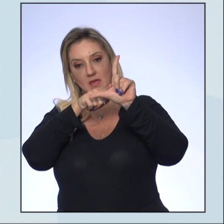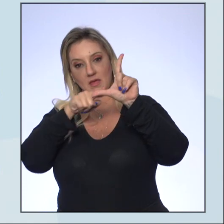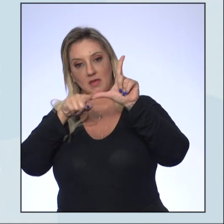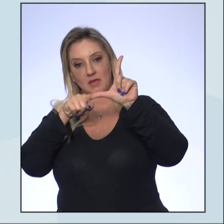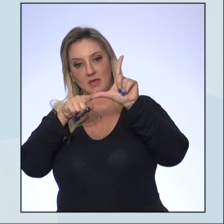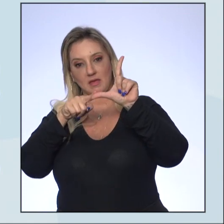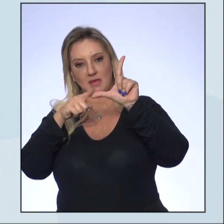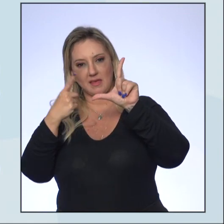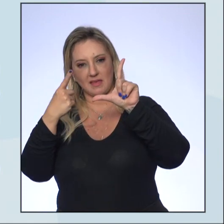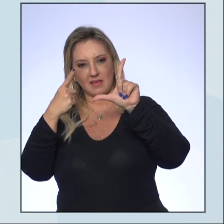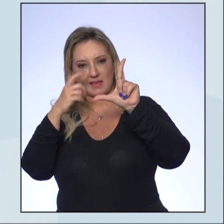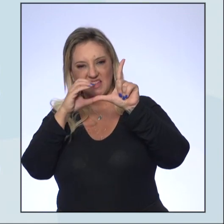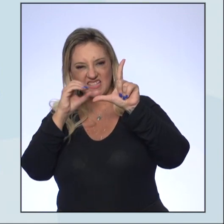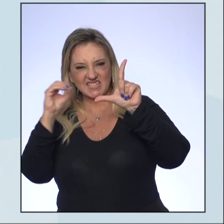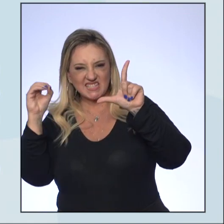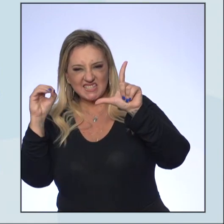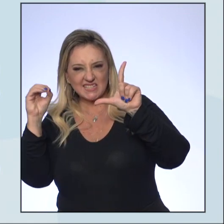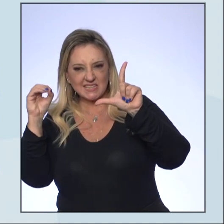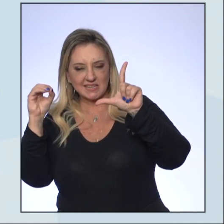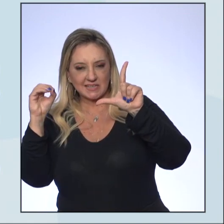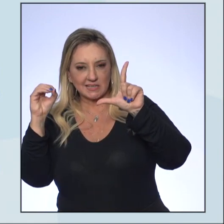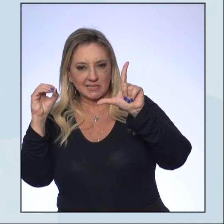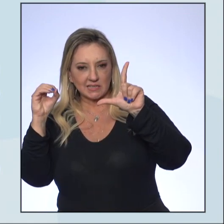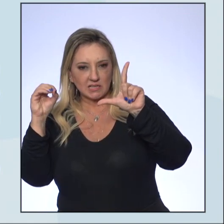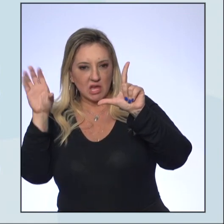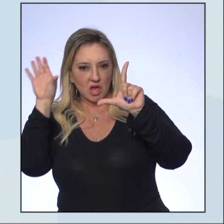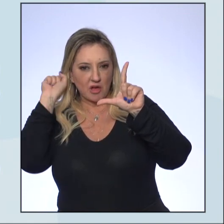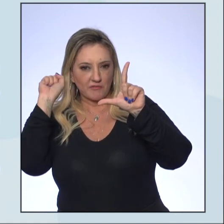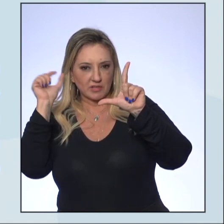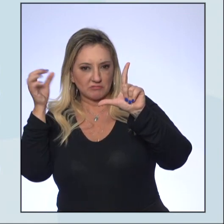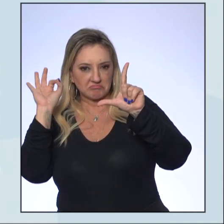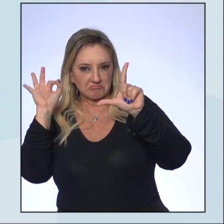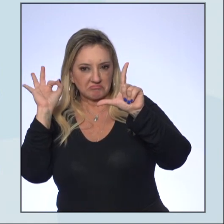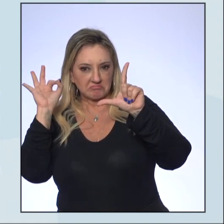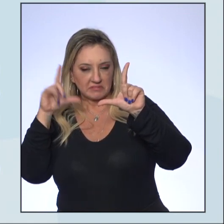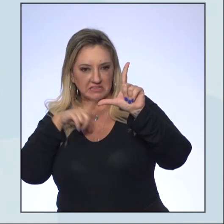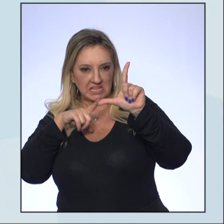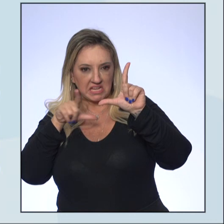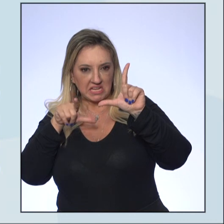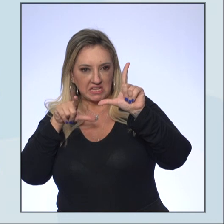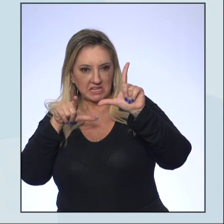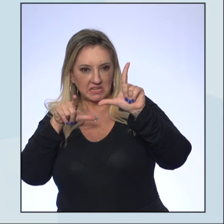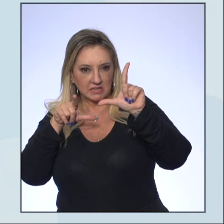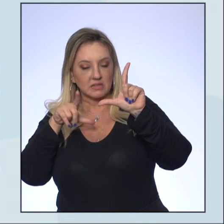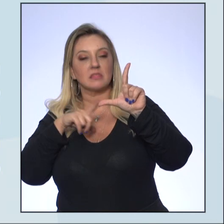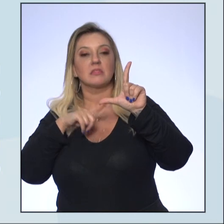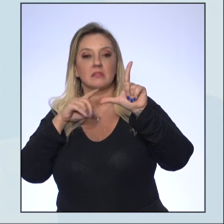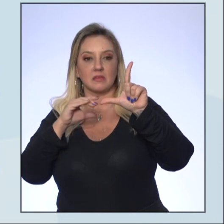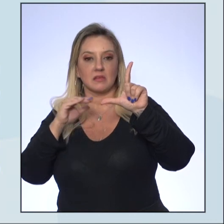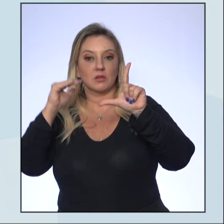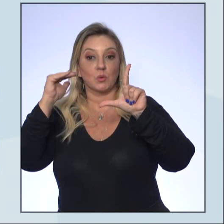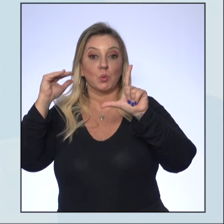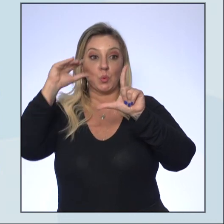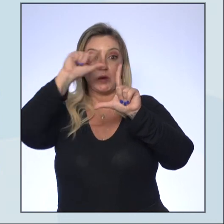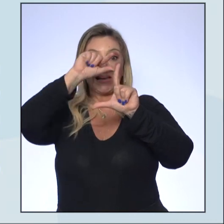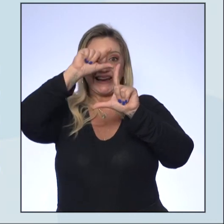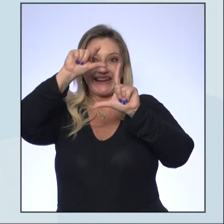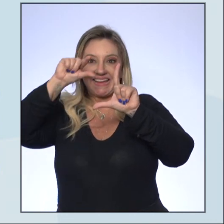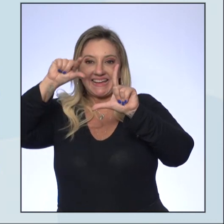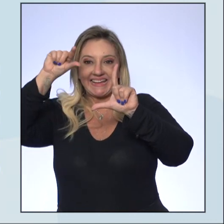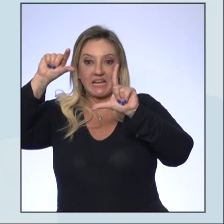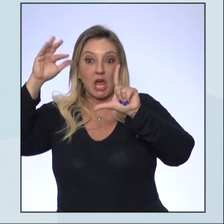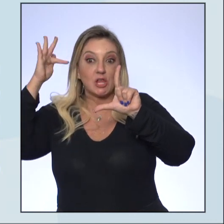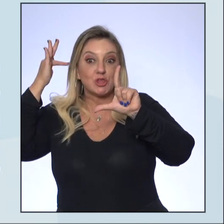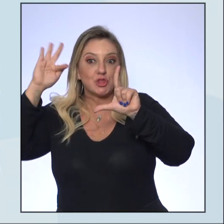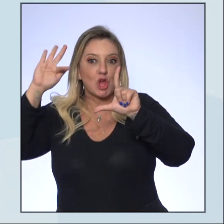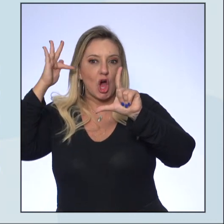100, tem alguma coisa lá que o ouvido humano já não ouve mais? Tem, né? É aquilo que dói e que não está dentro da